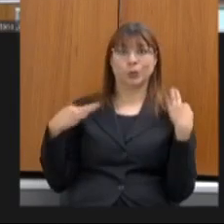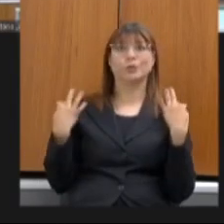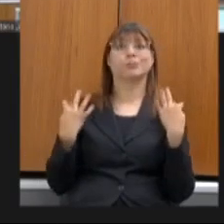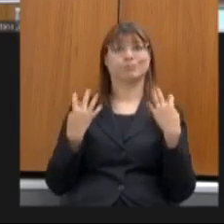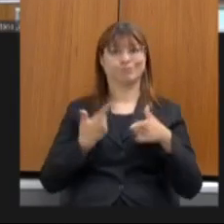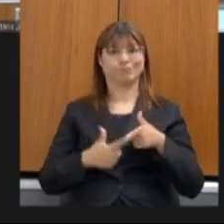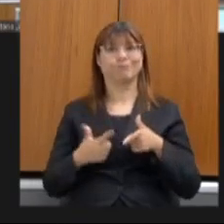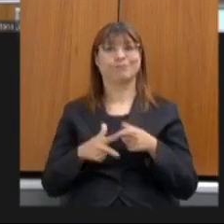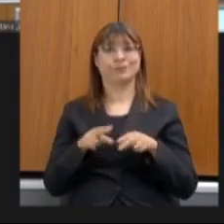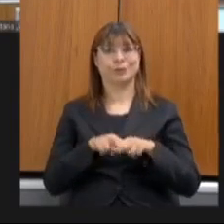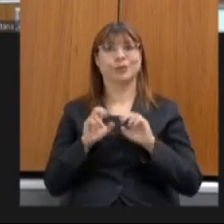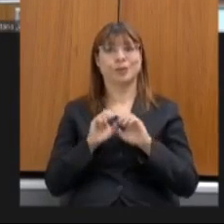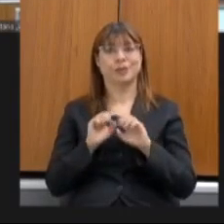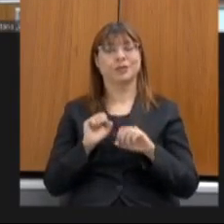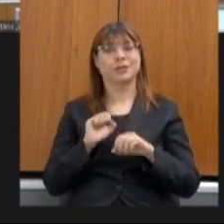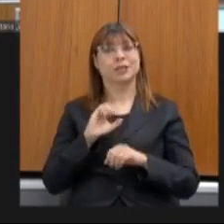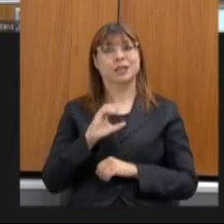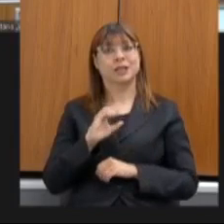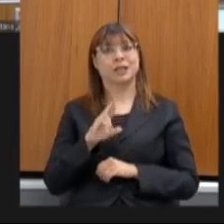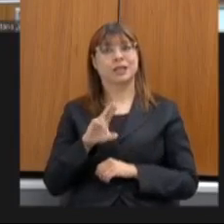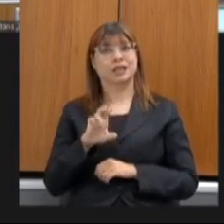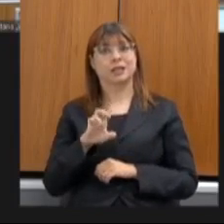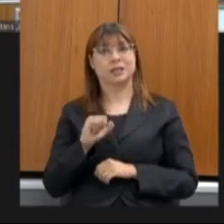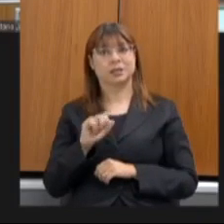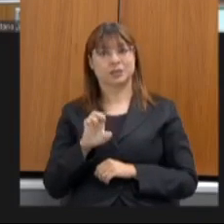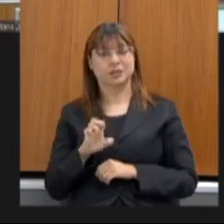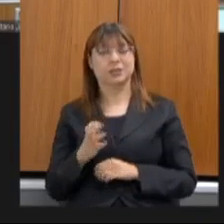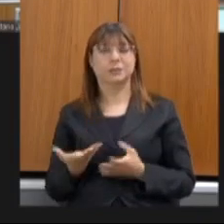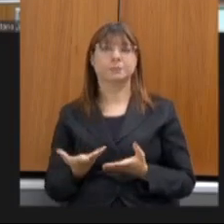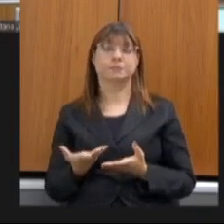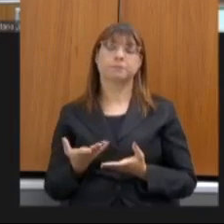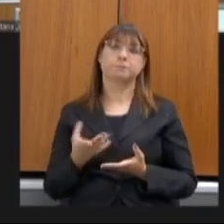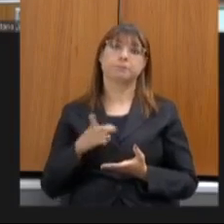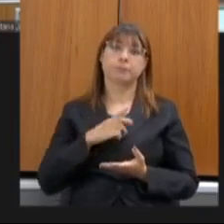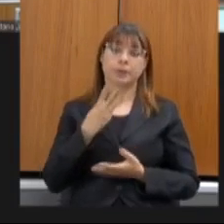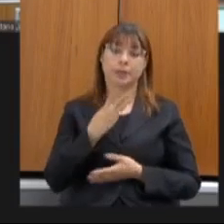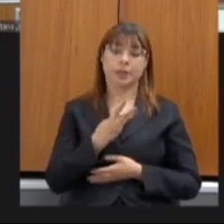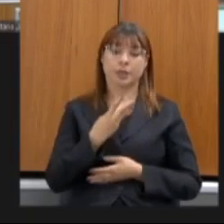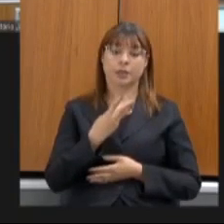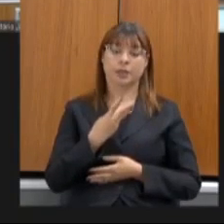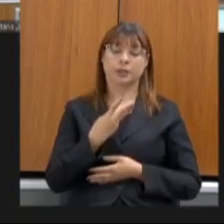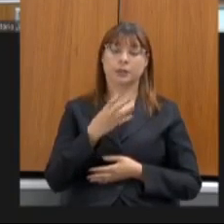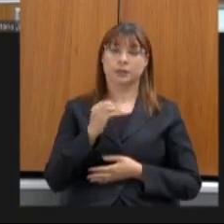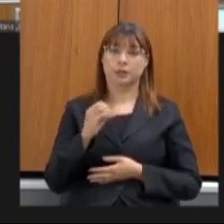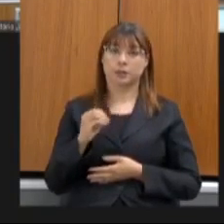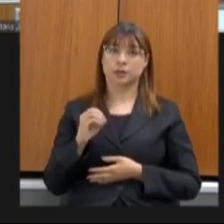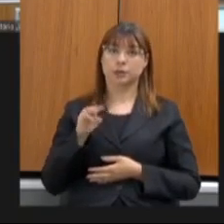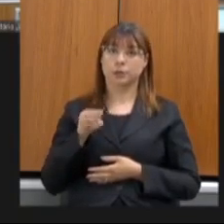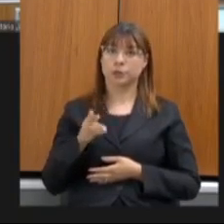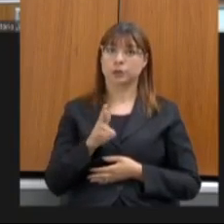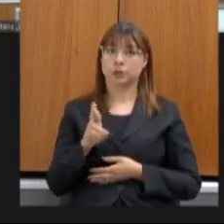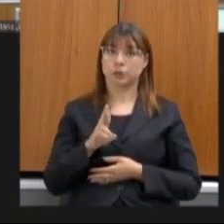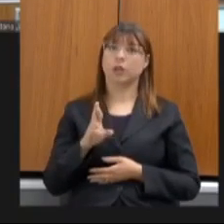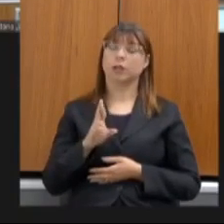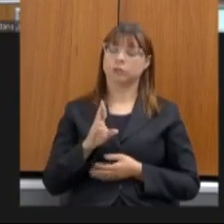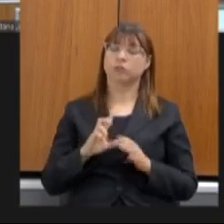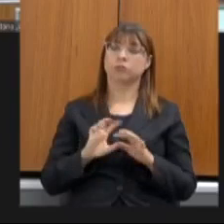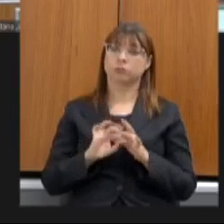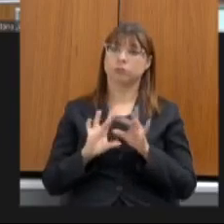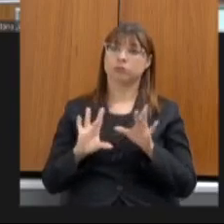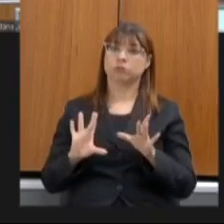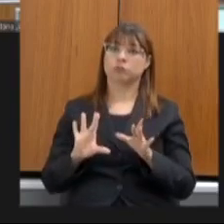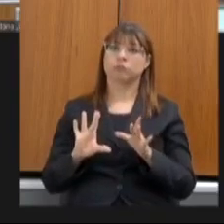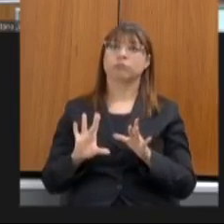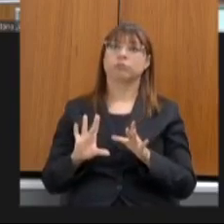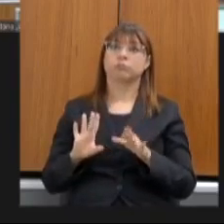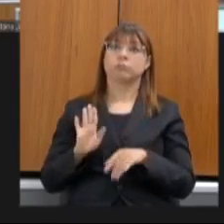nós tivemos nós vamos tivemos é 300 milhões de reais aprovados pelo fugir tour para atender os mais de 90